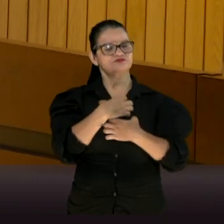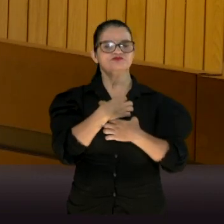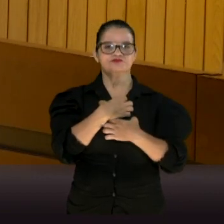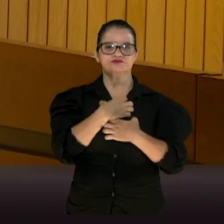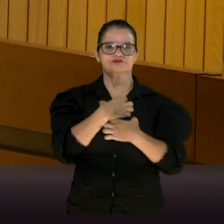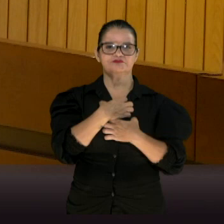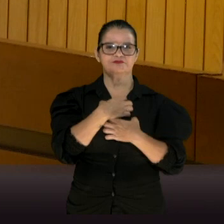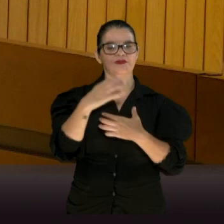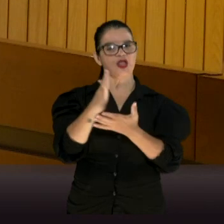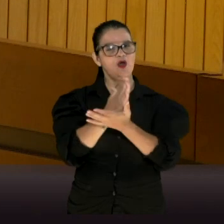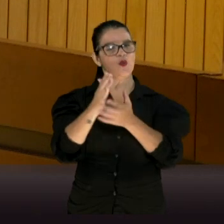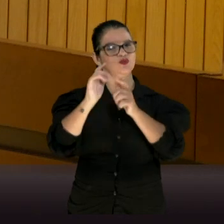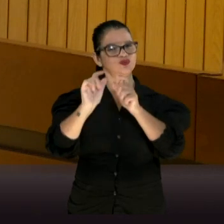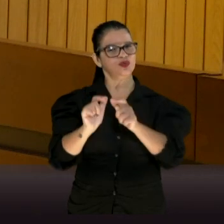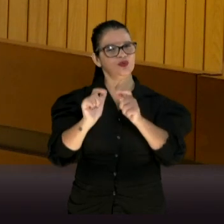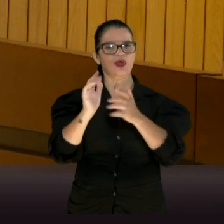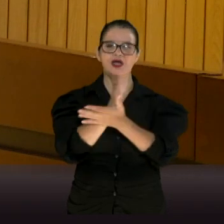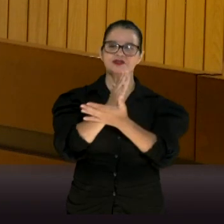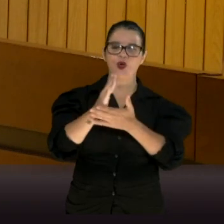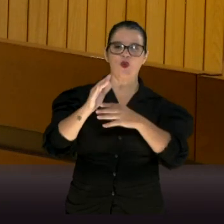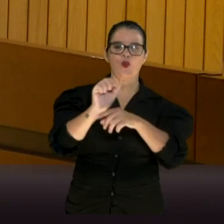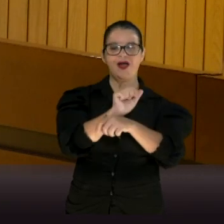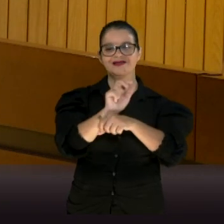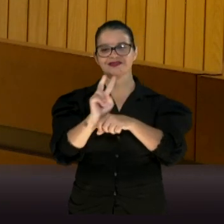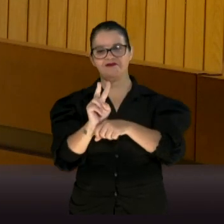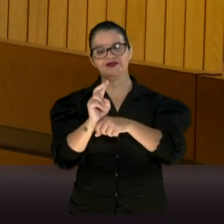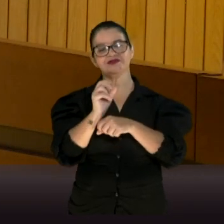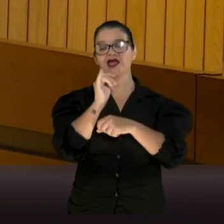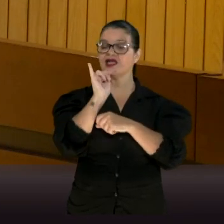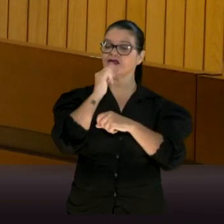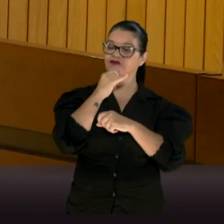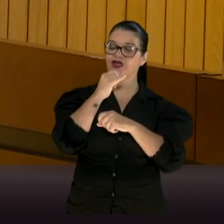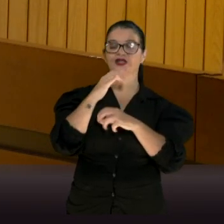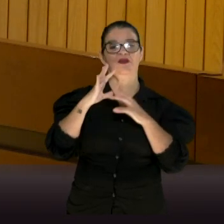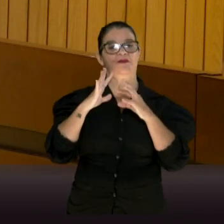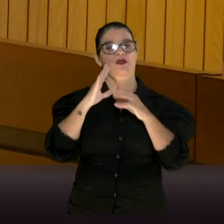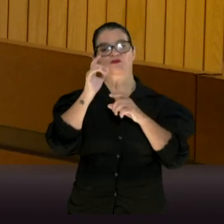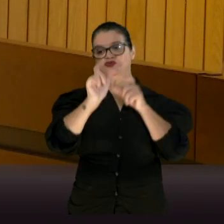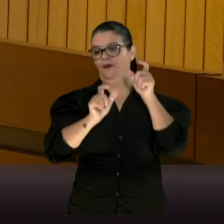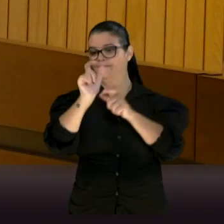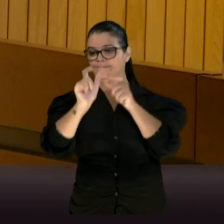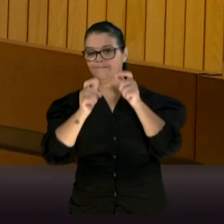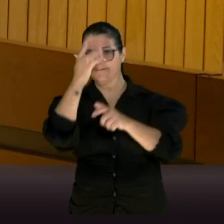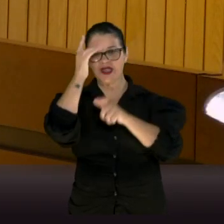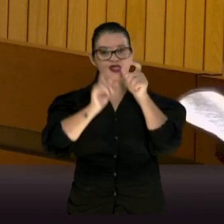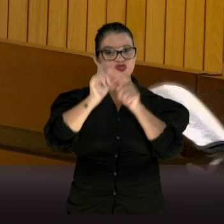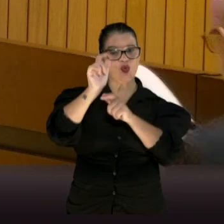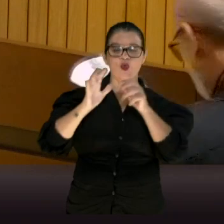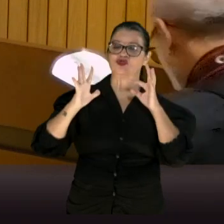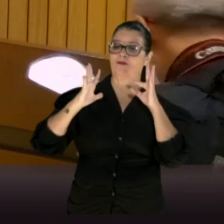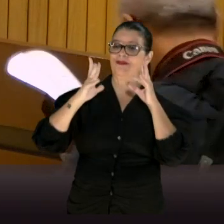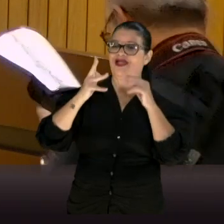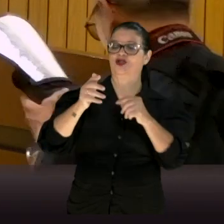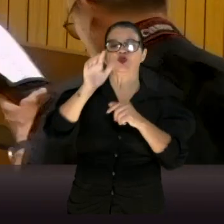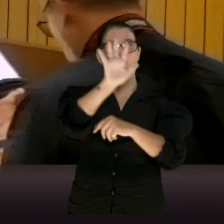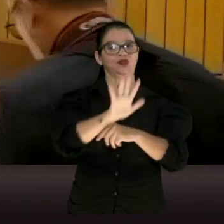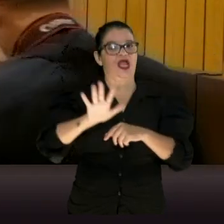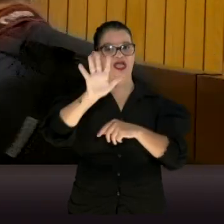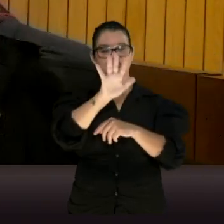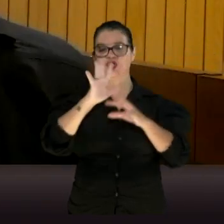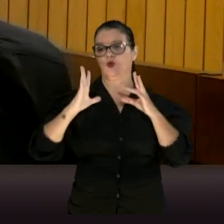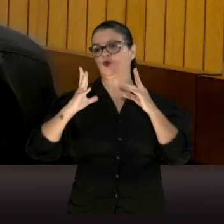em alguns locais, em algumas avenidas. Infelizmente, não temos perna para estar cobrindo toda a região, todos